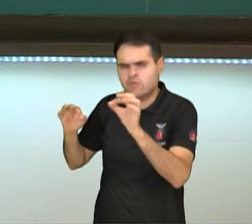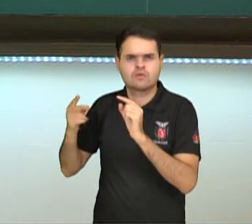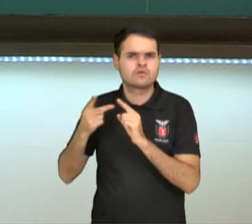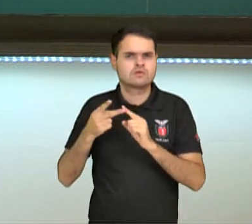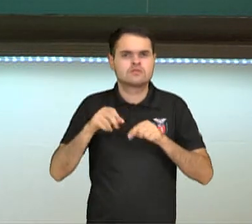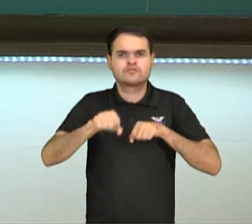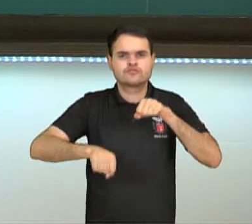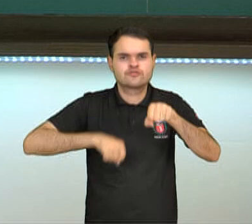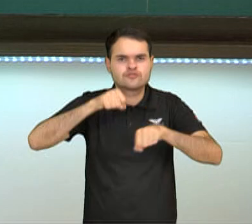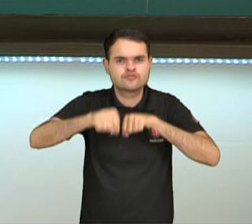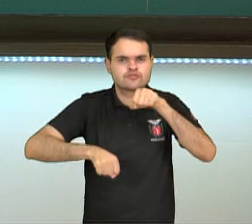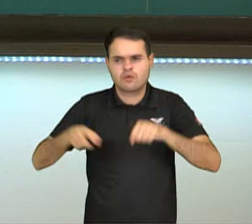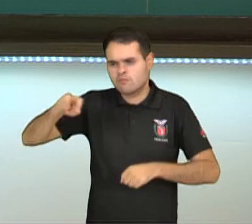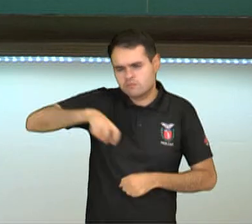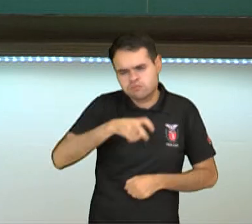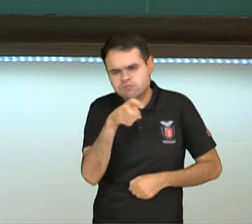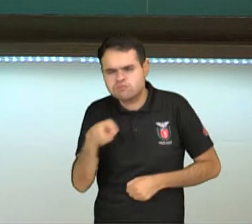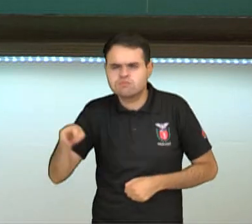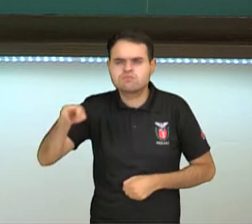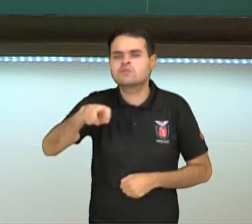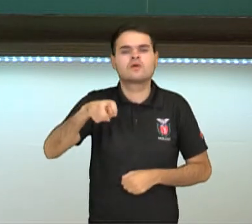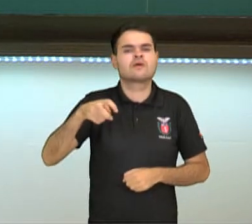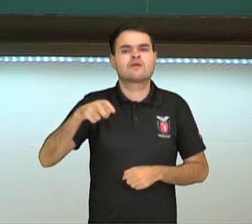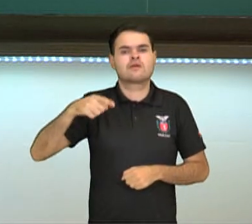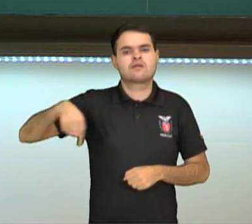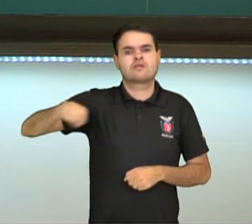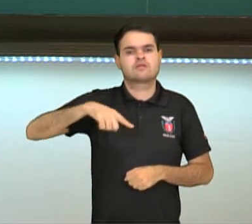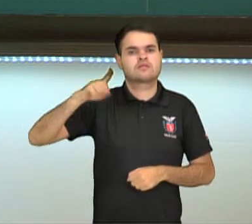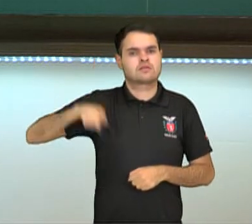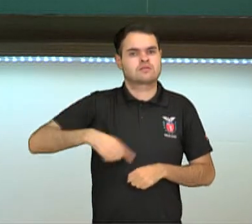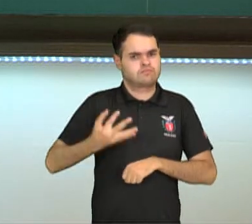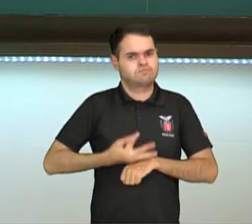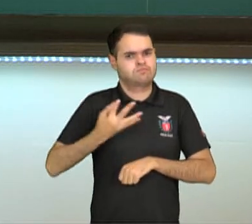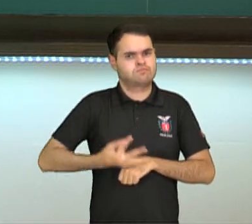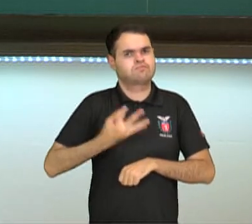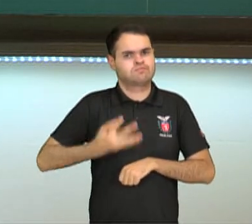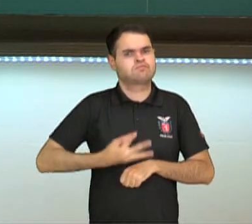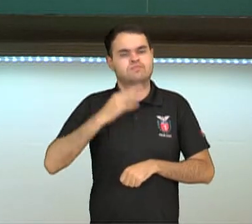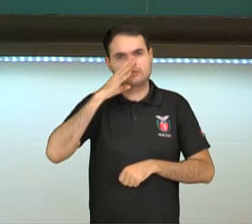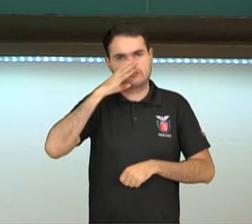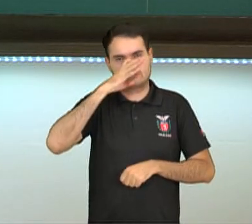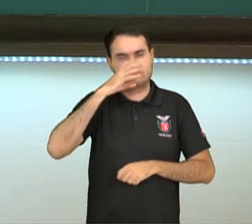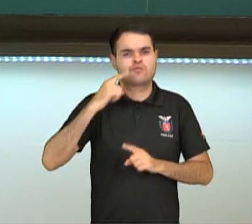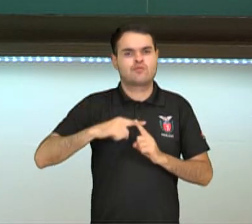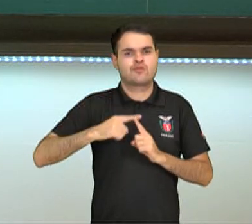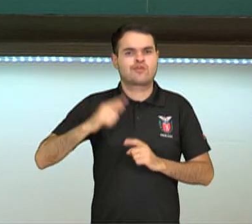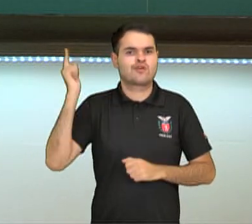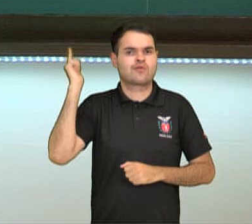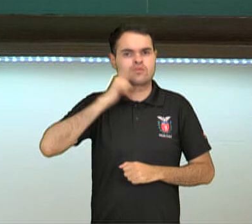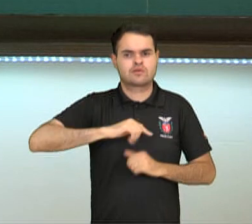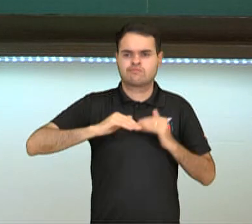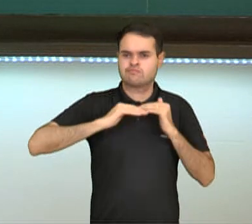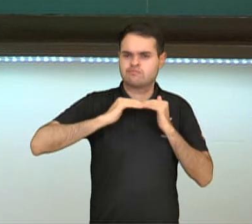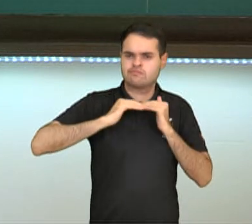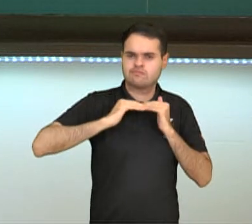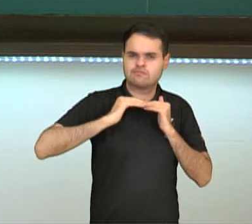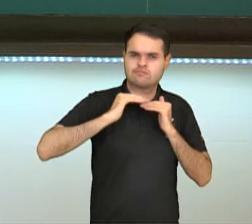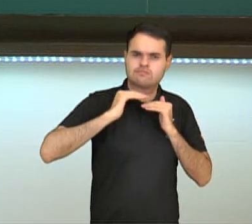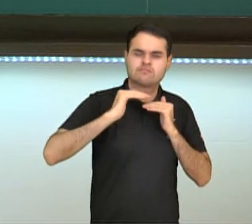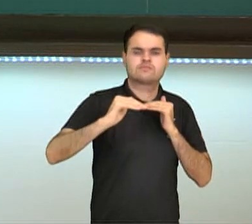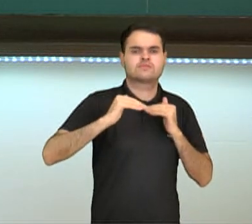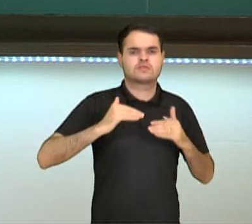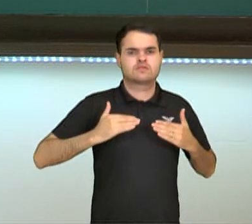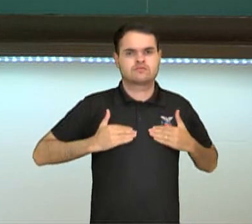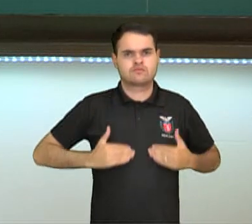de estrada também, eles são atletas que têm muita resistência, porque eles conseguem manter o exercício